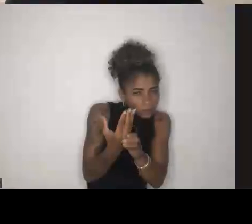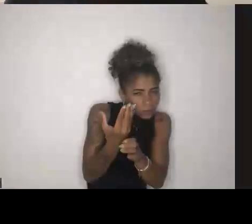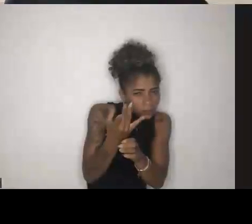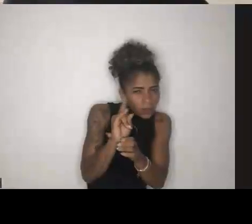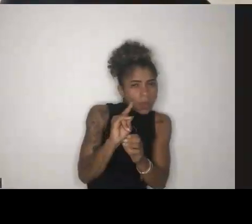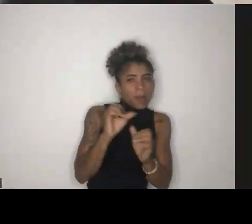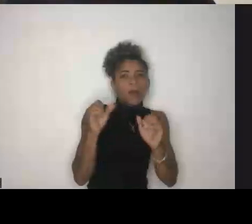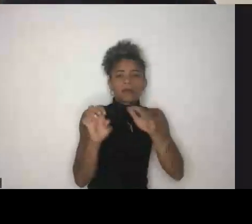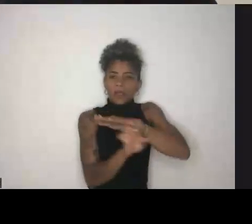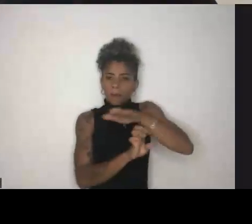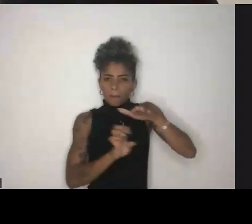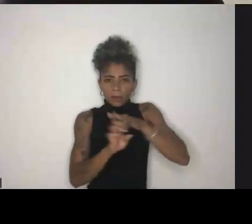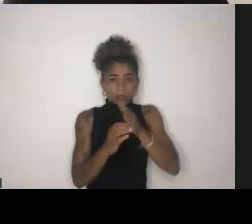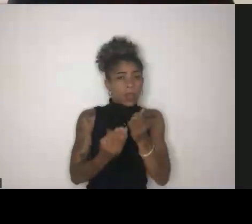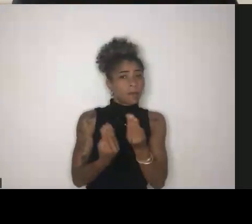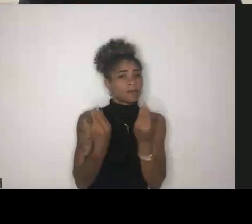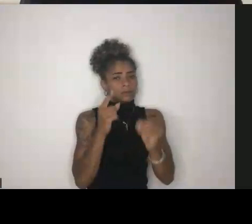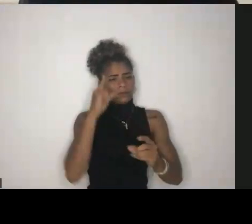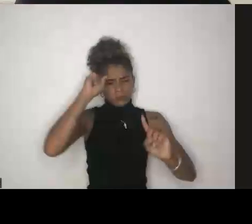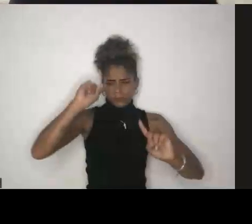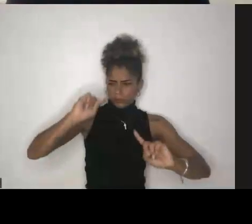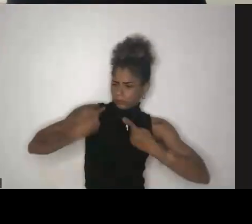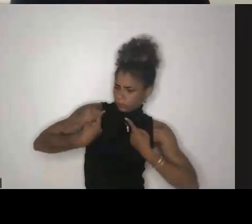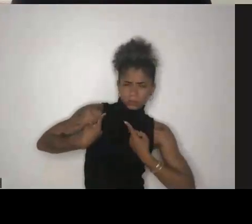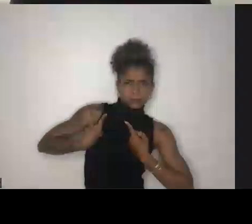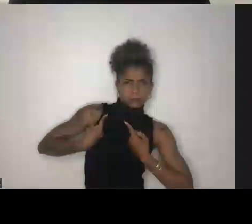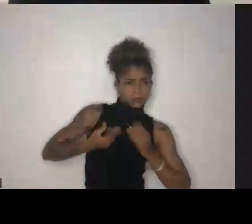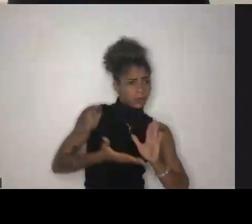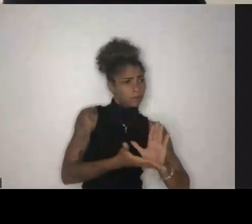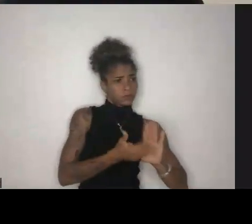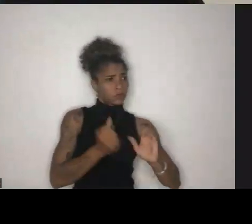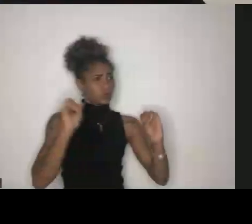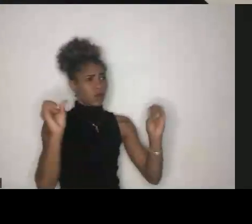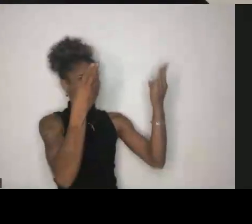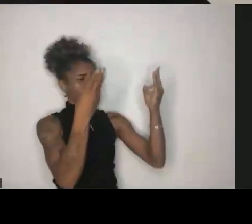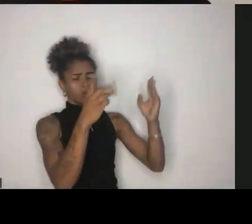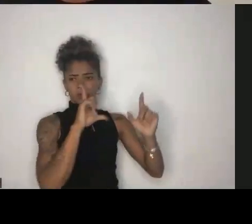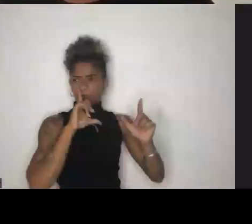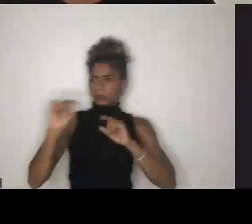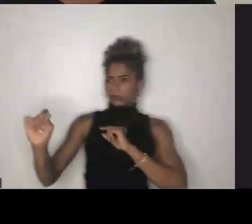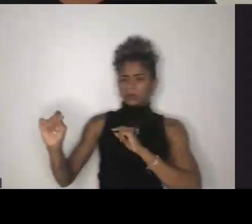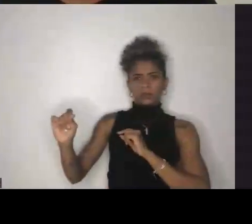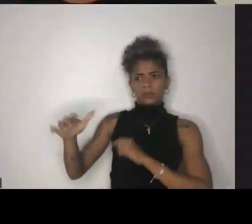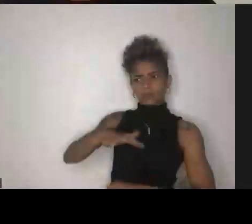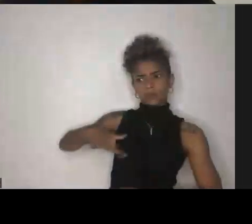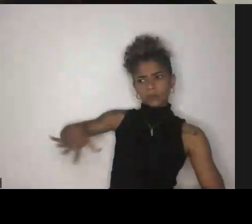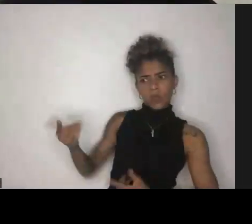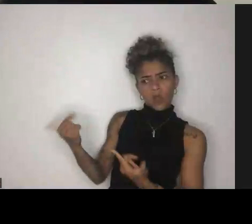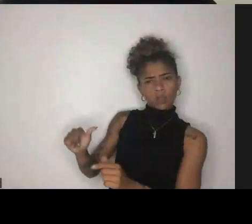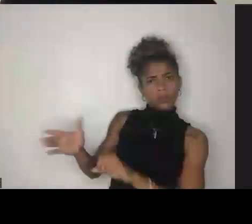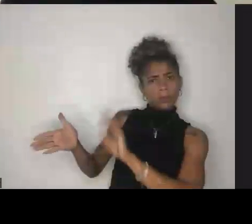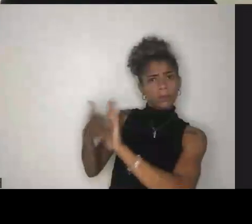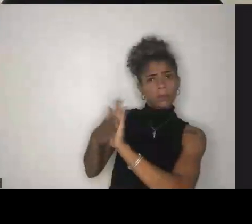me colocou ela me tirou dos eventos que era minha zona de conforto para dentro da maior oficina de moto de São Paulo